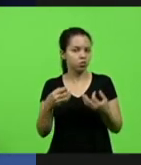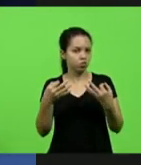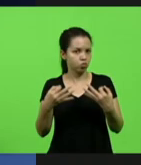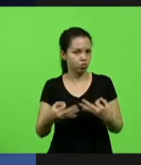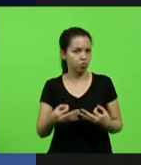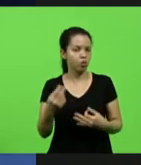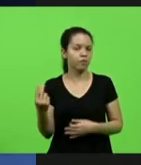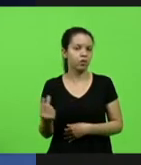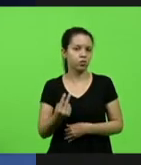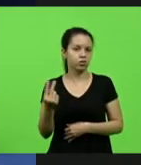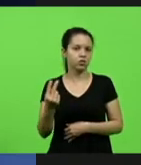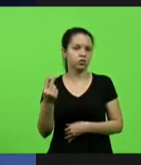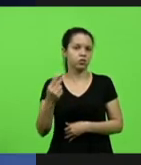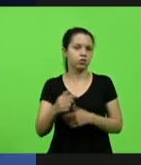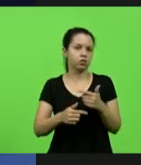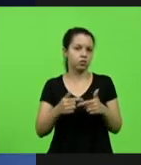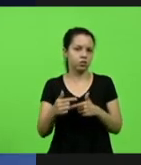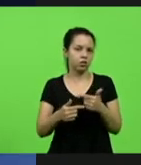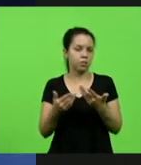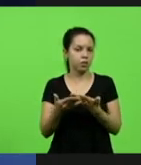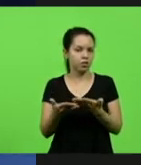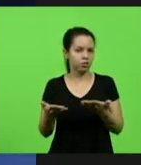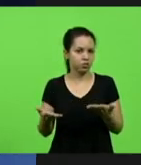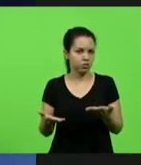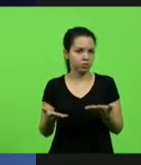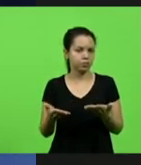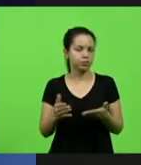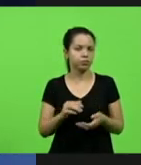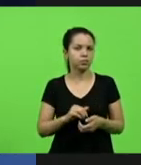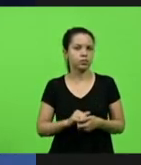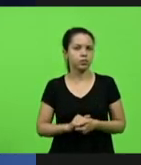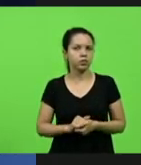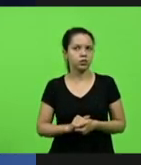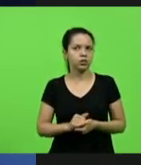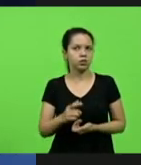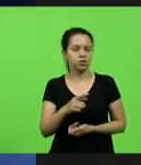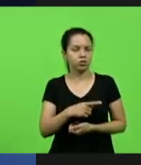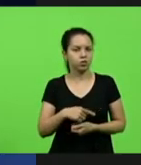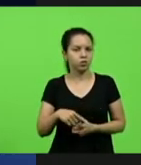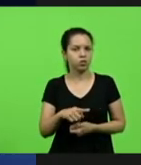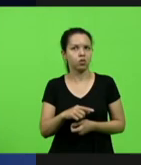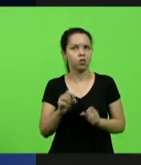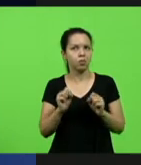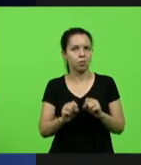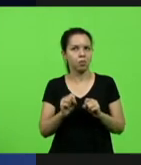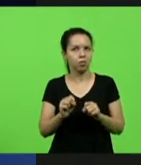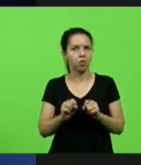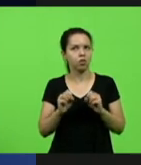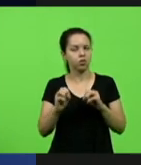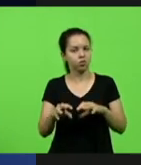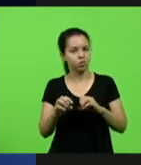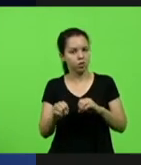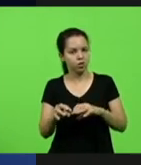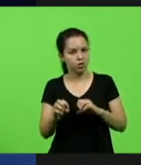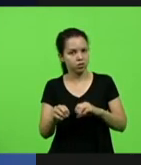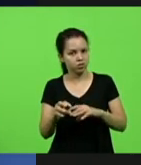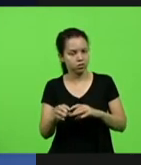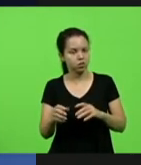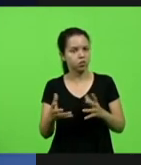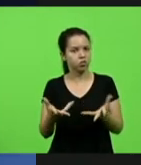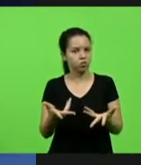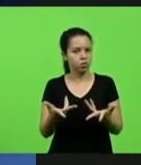desses trabalhadores, do investimento na estrutura, para que nós possamos ter aí uma educação de